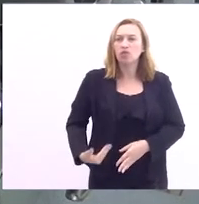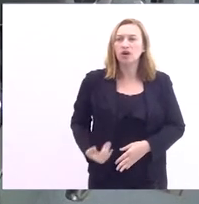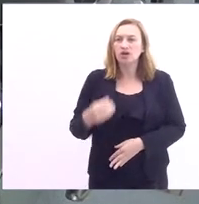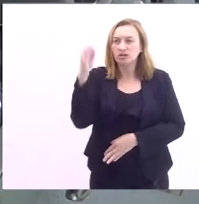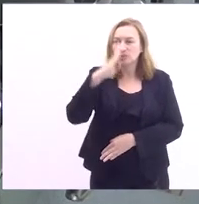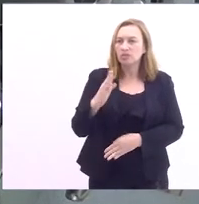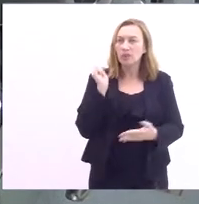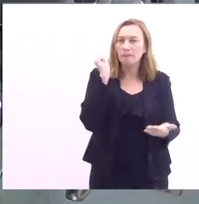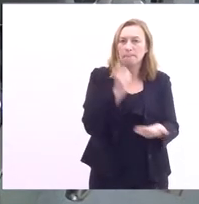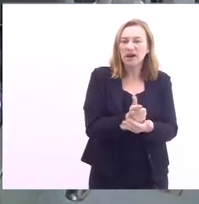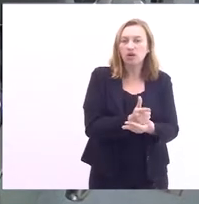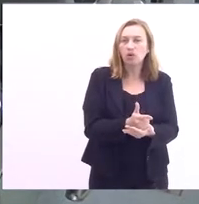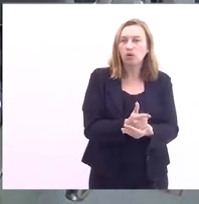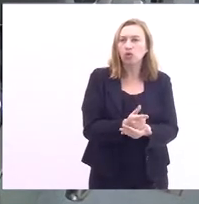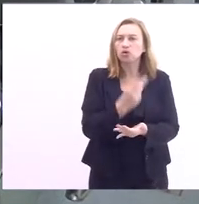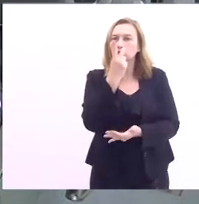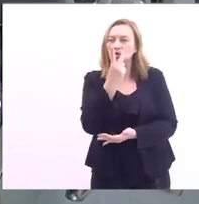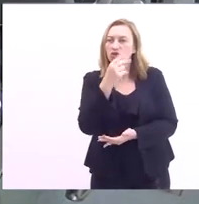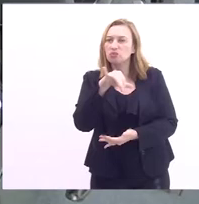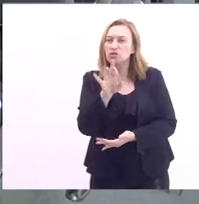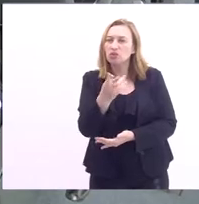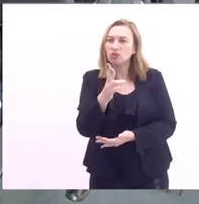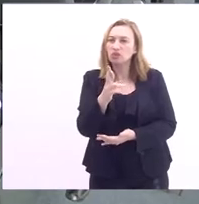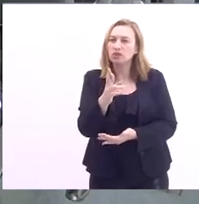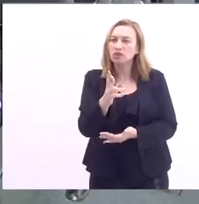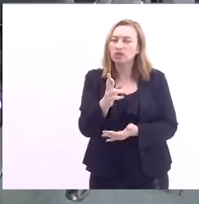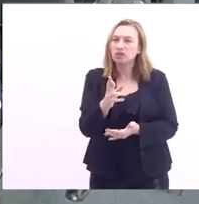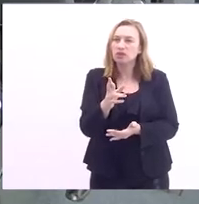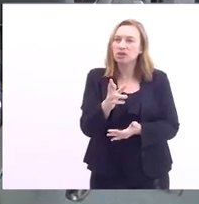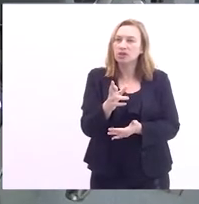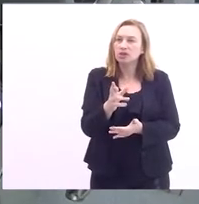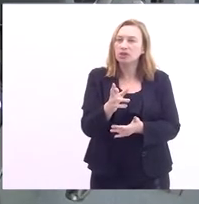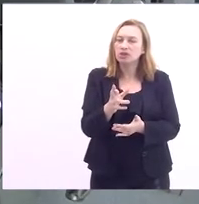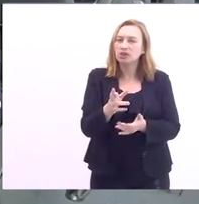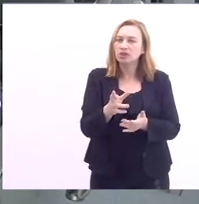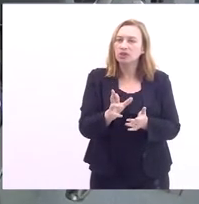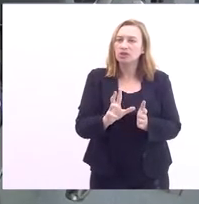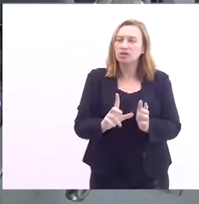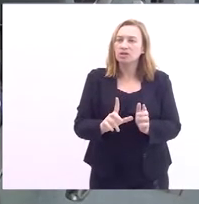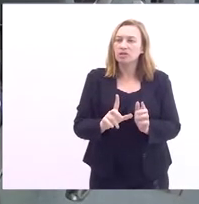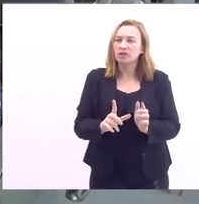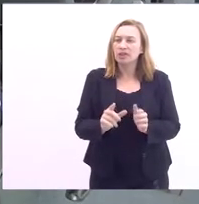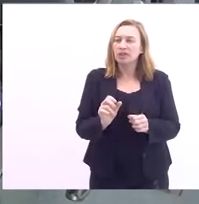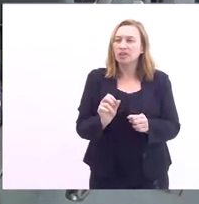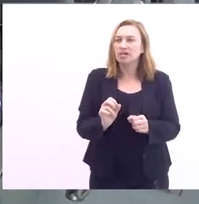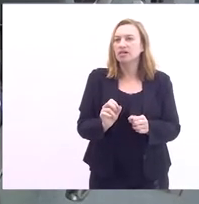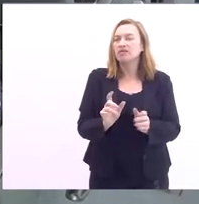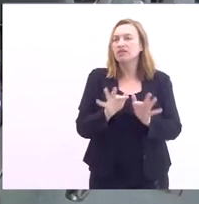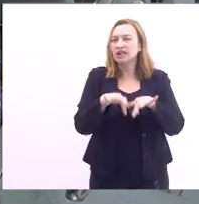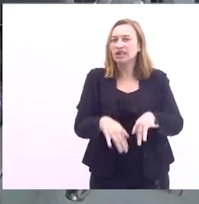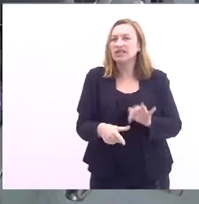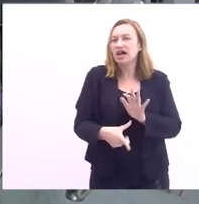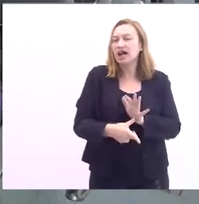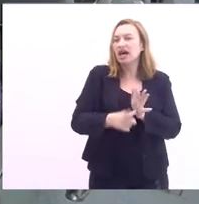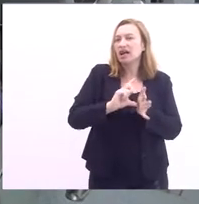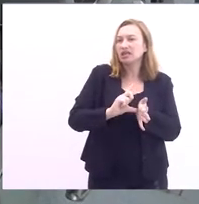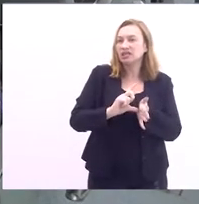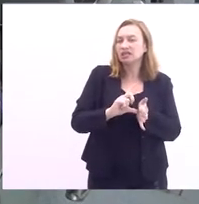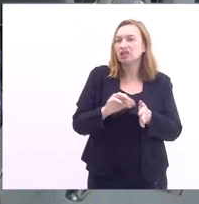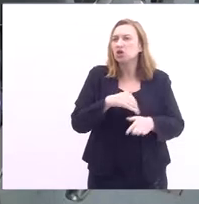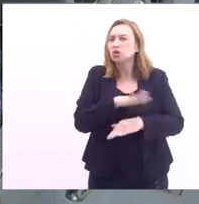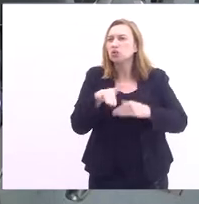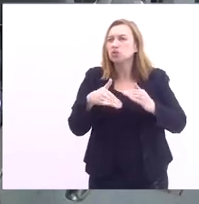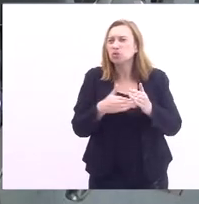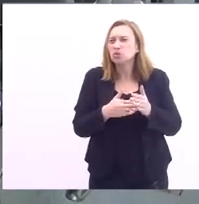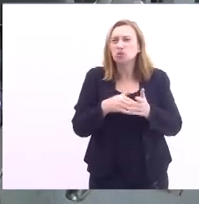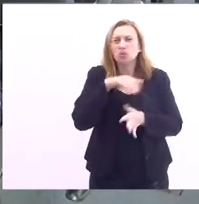2 bilhões para antecipar o vencimento da concessão. Deixou a rede toda